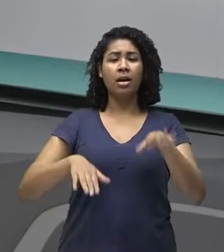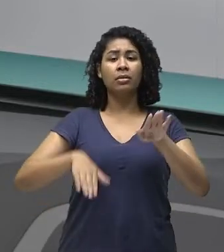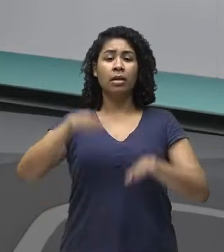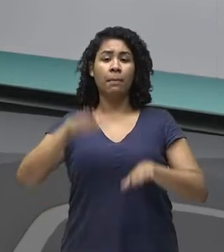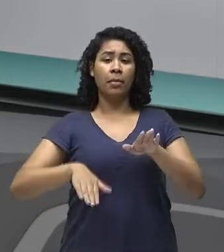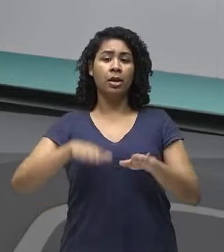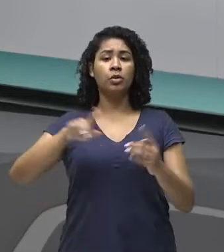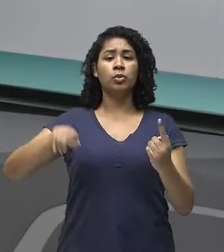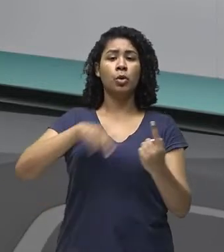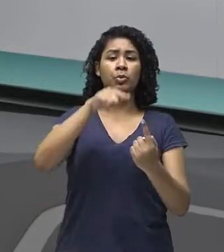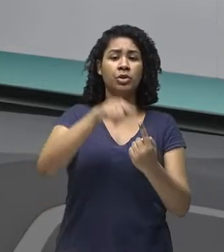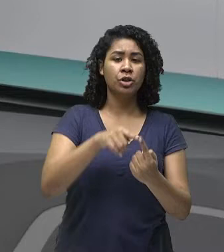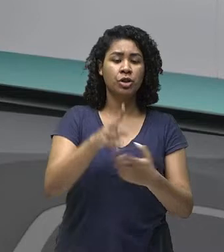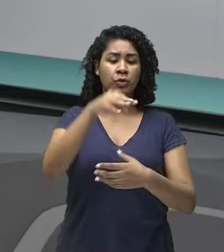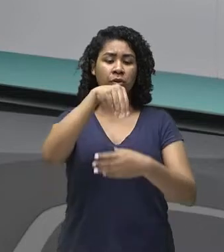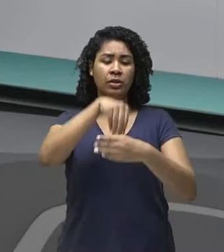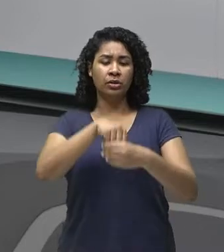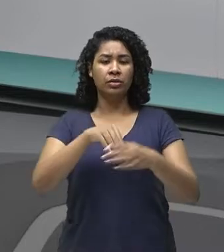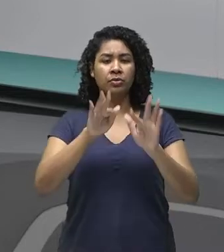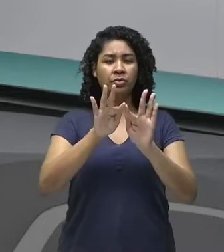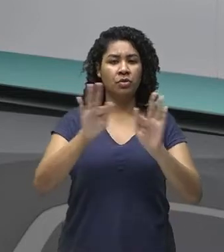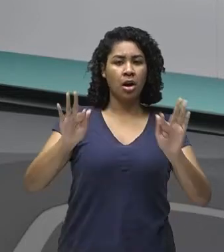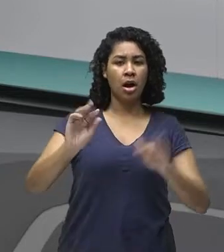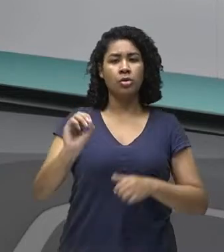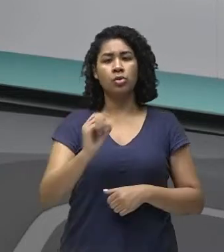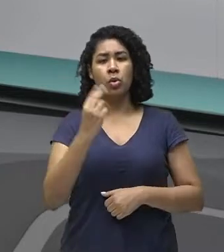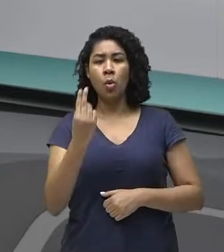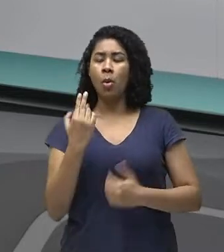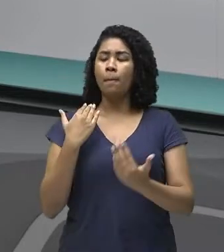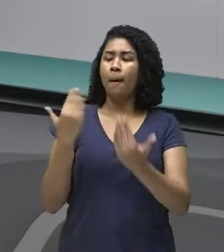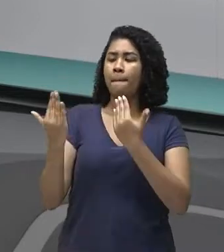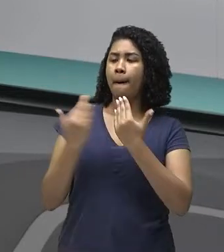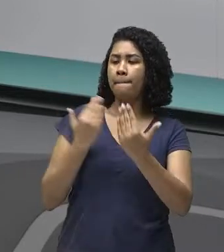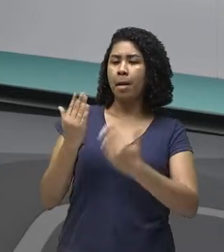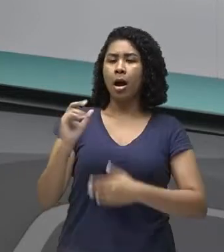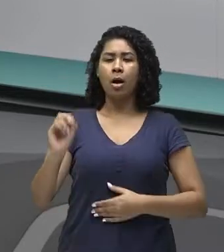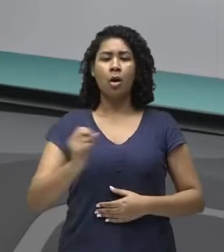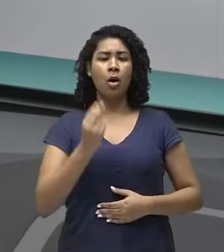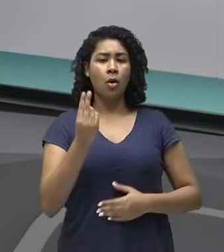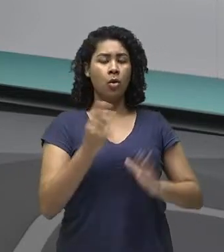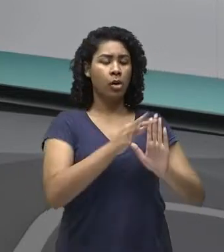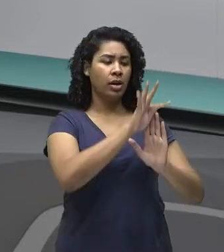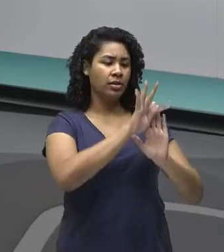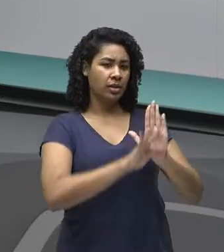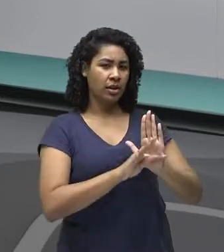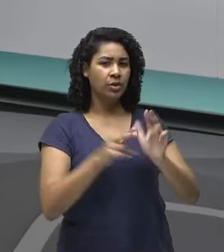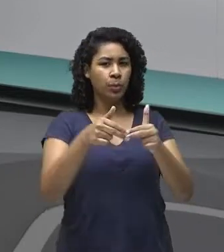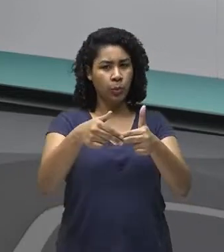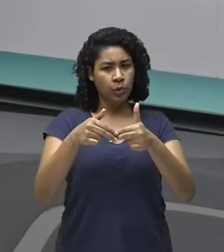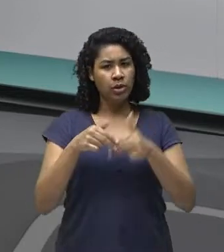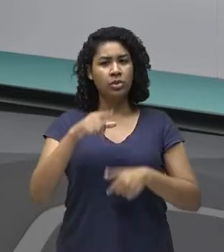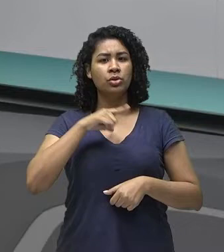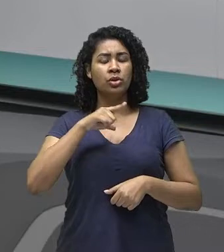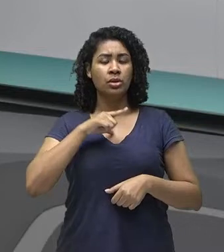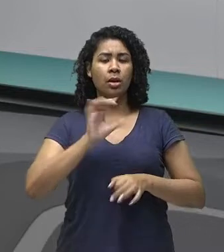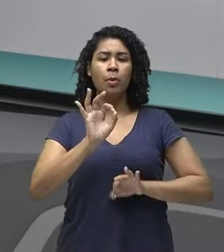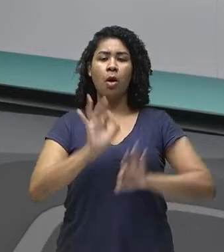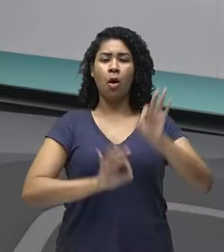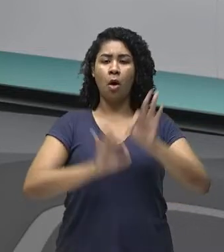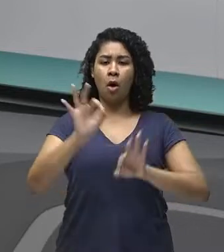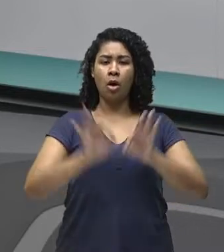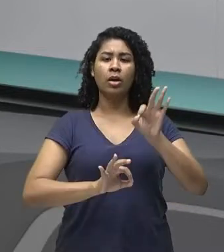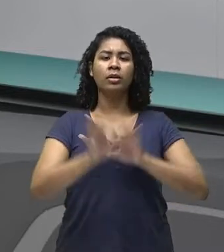na frase, nos diálogos, nos textos. As classes gramaticais, elas são uma organização dentro da